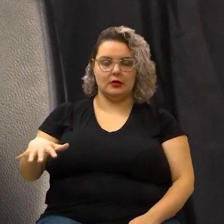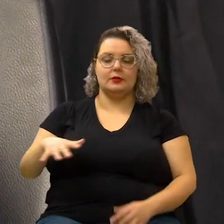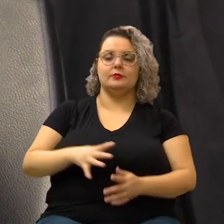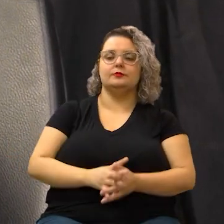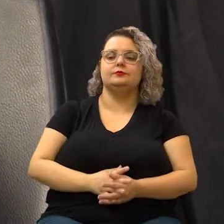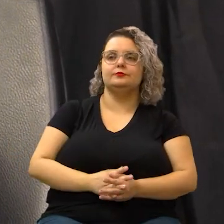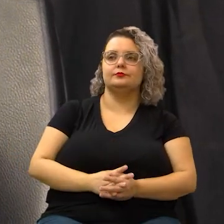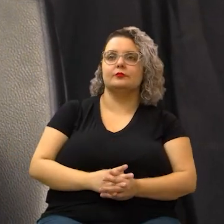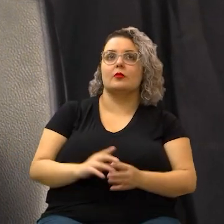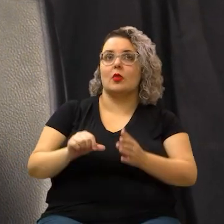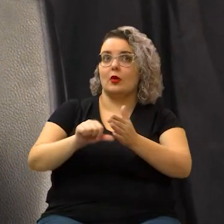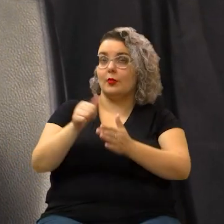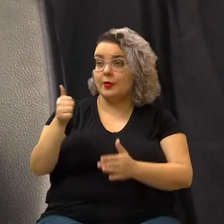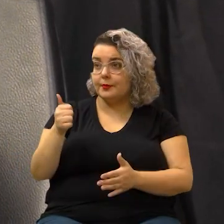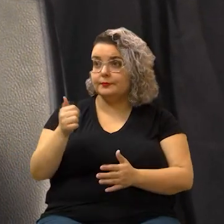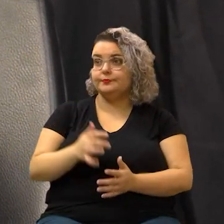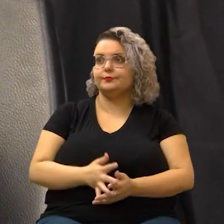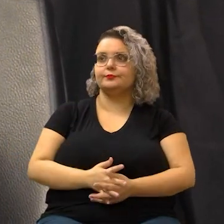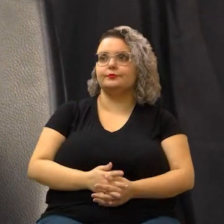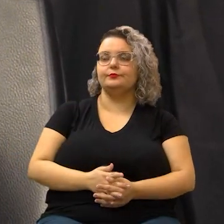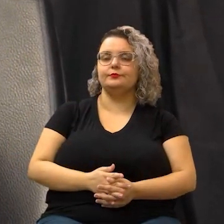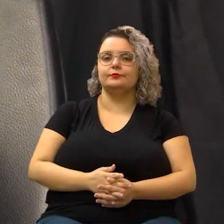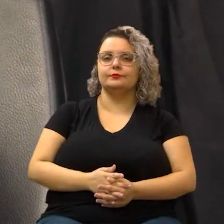desse outro lado. O primeiro,